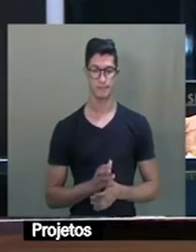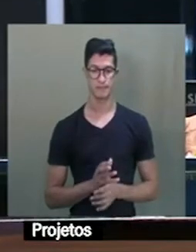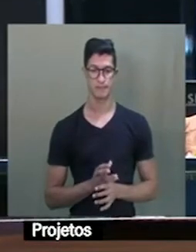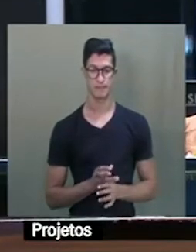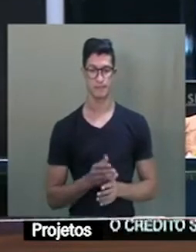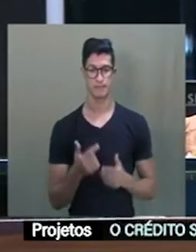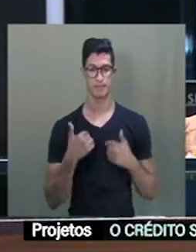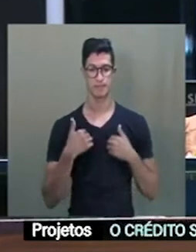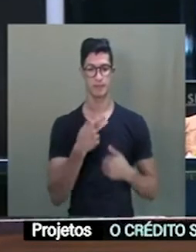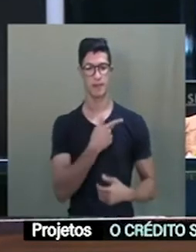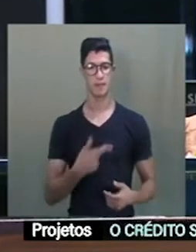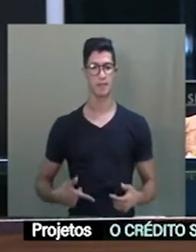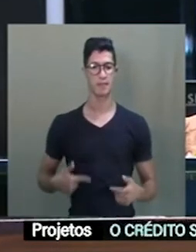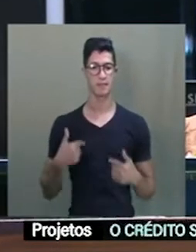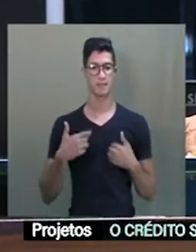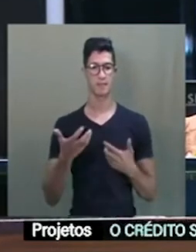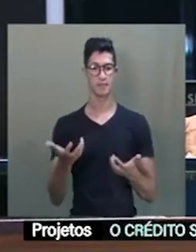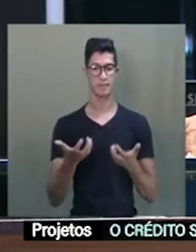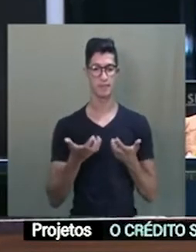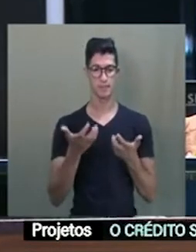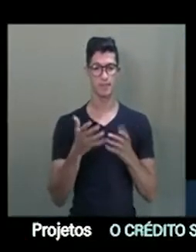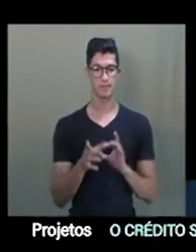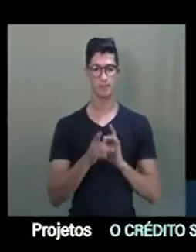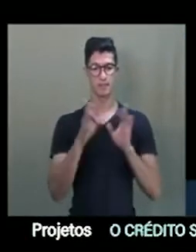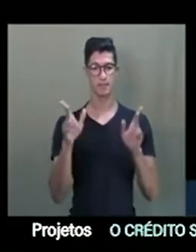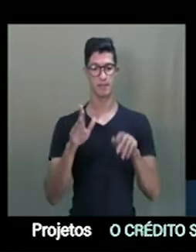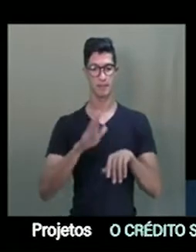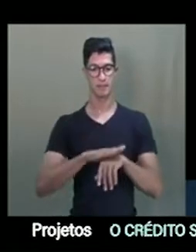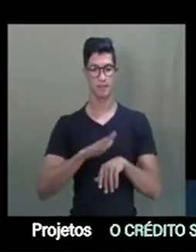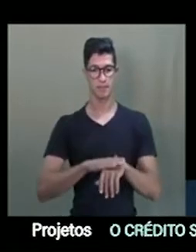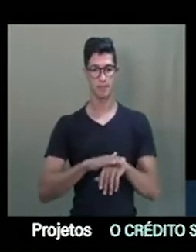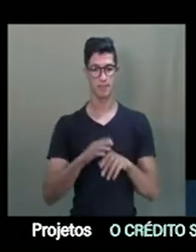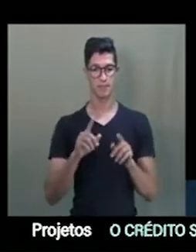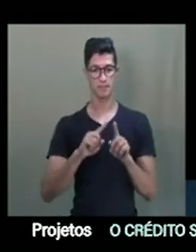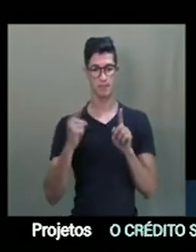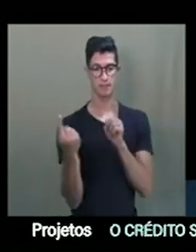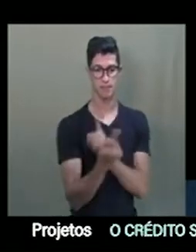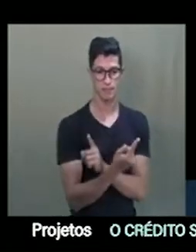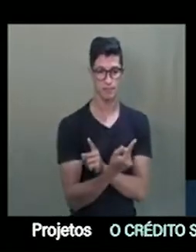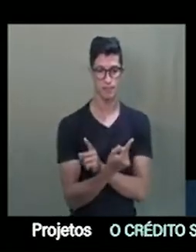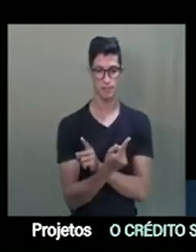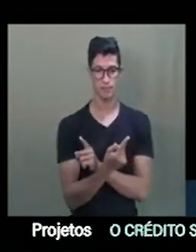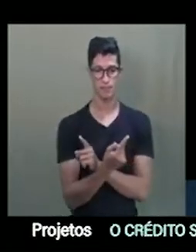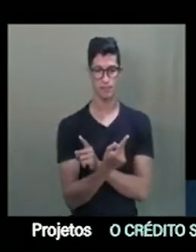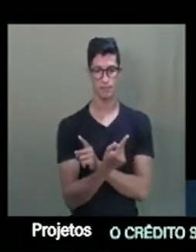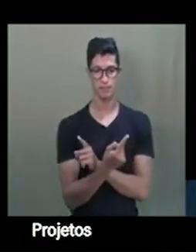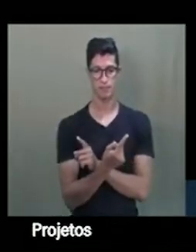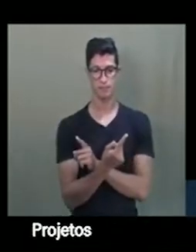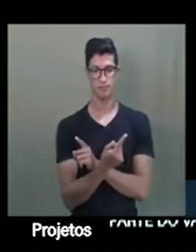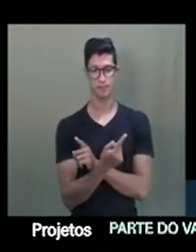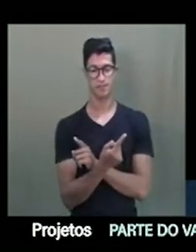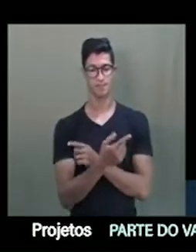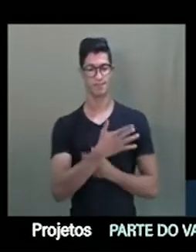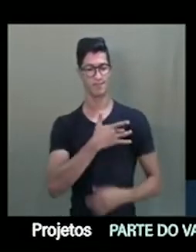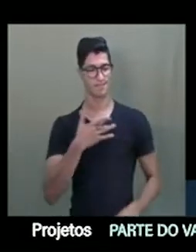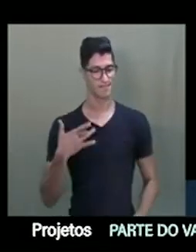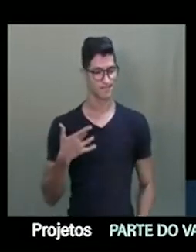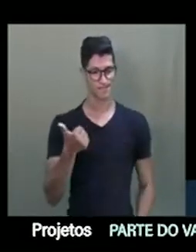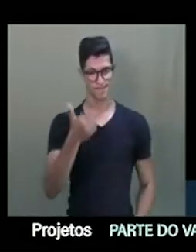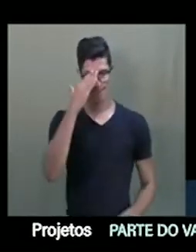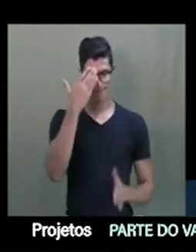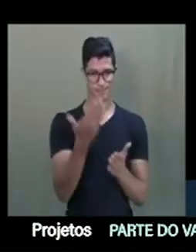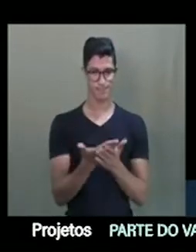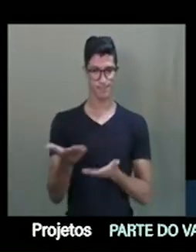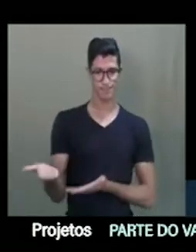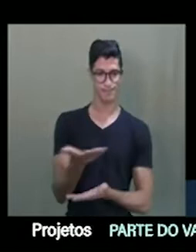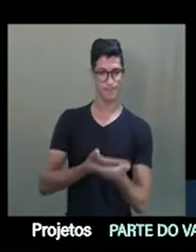Presidente, eu quero me permitir aqui fazer um contraponto muito saudável, acredito, e